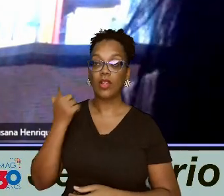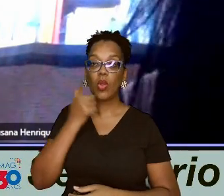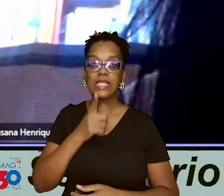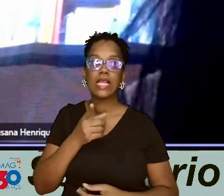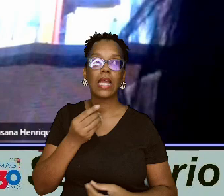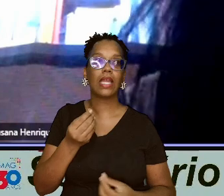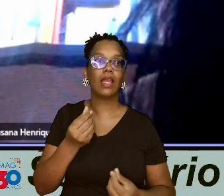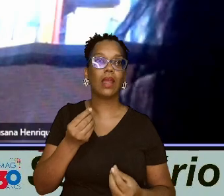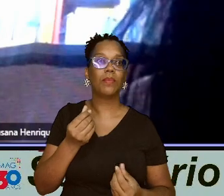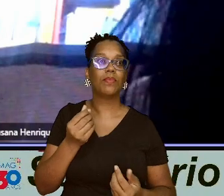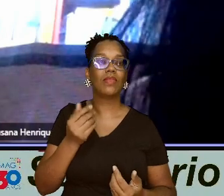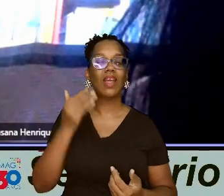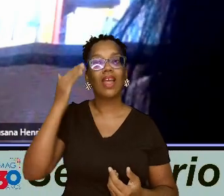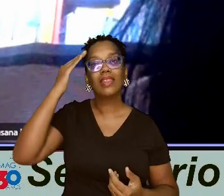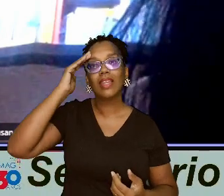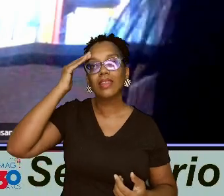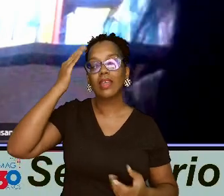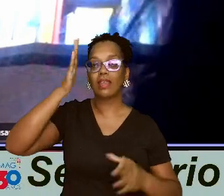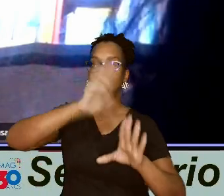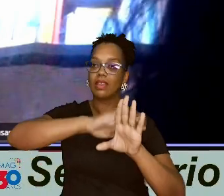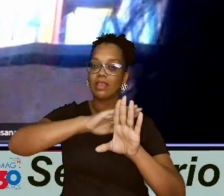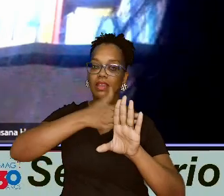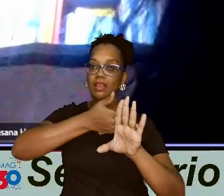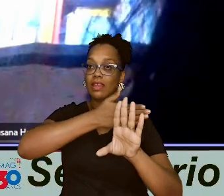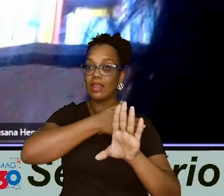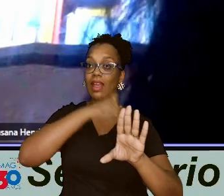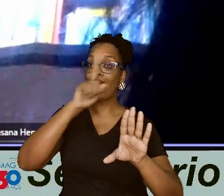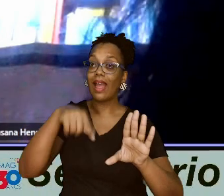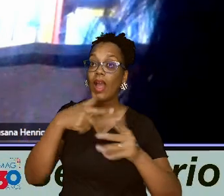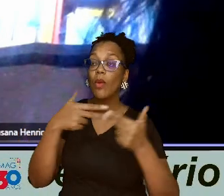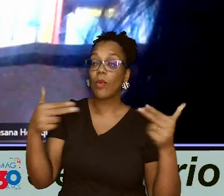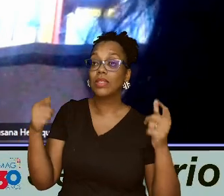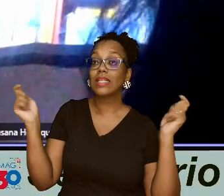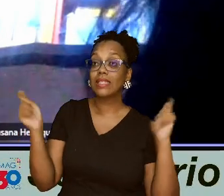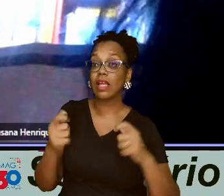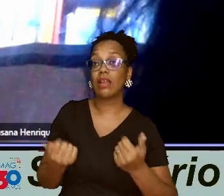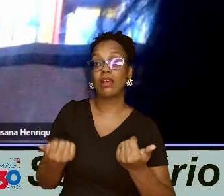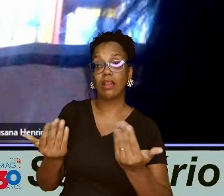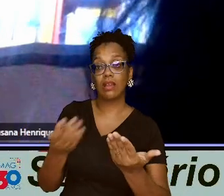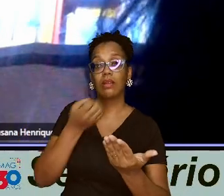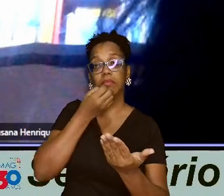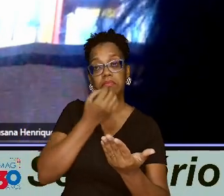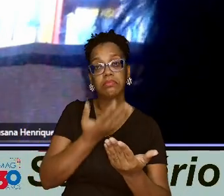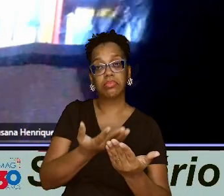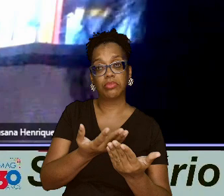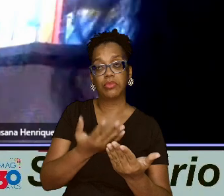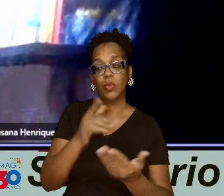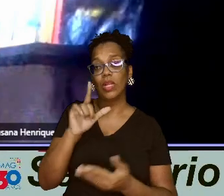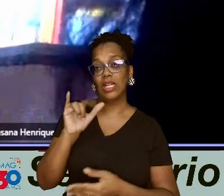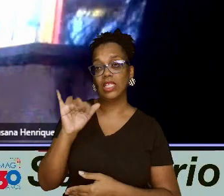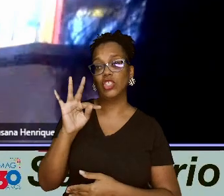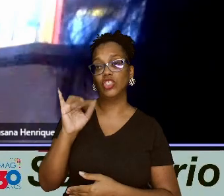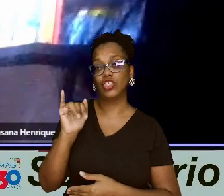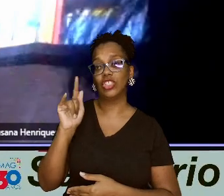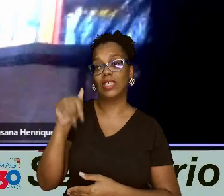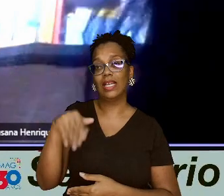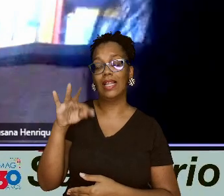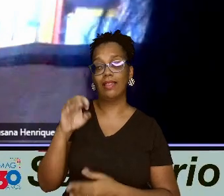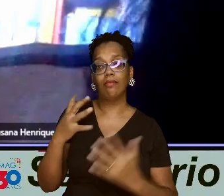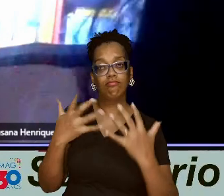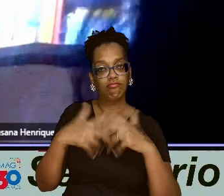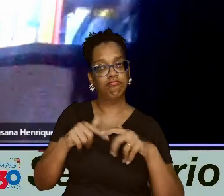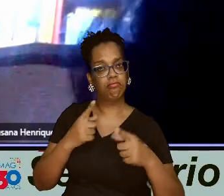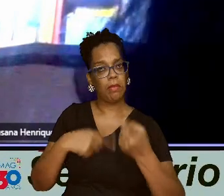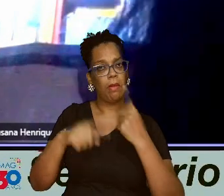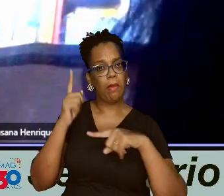entender esse precedente como algo que lhe pode ser favorável também como litigante, né? Para tornar mais eficiente a atuação dele